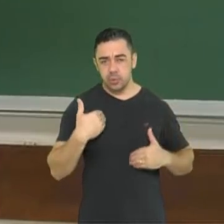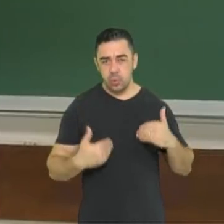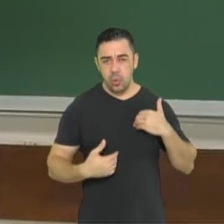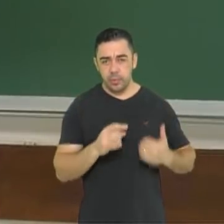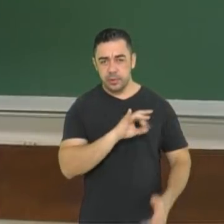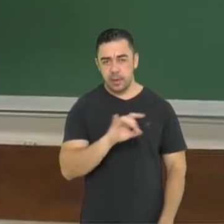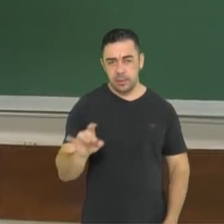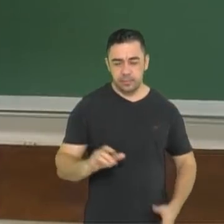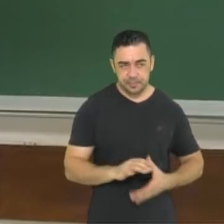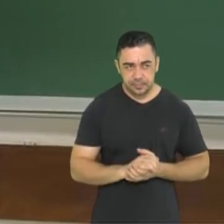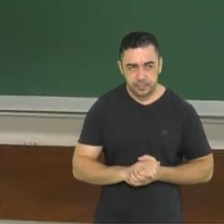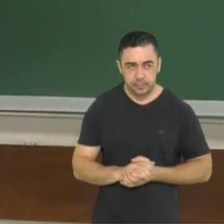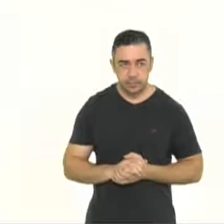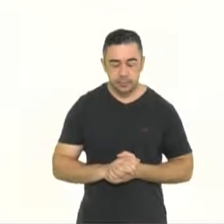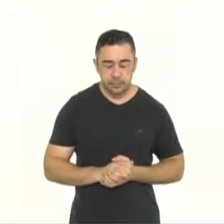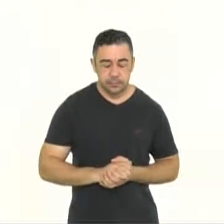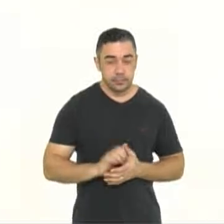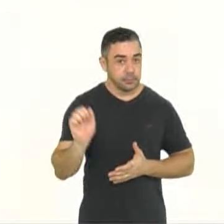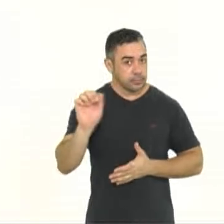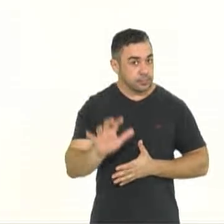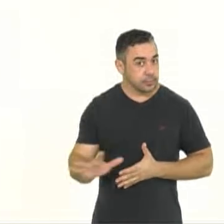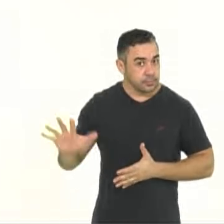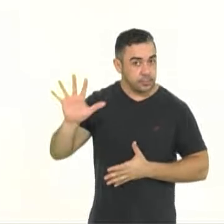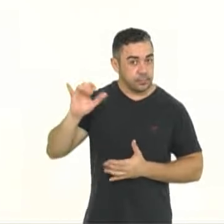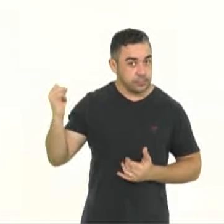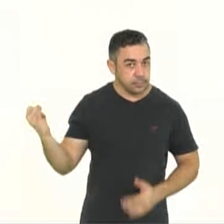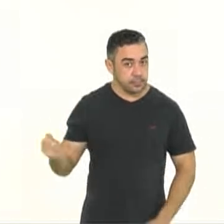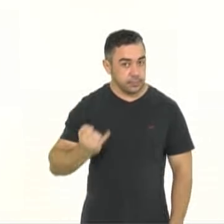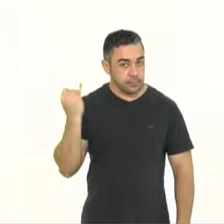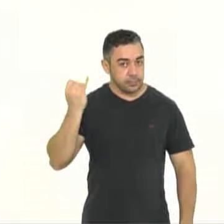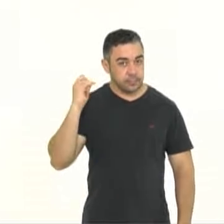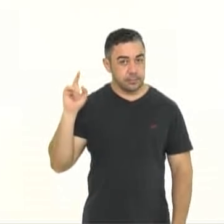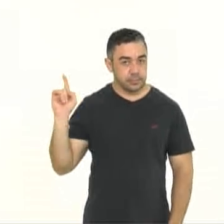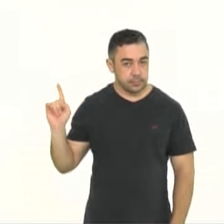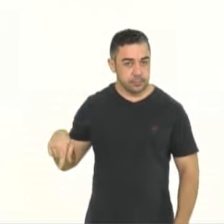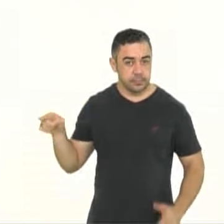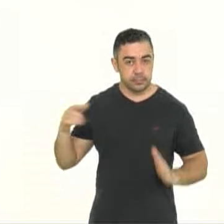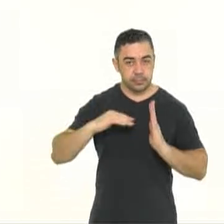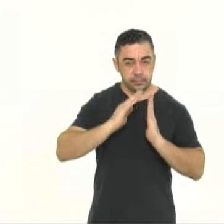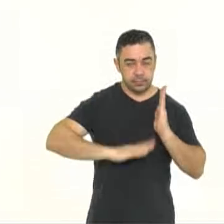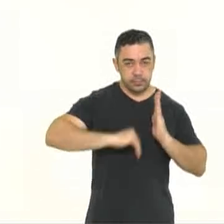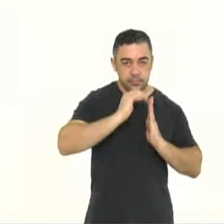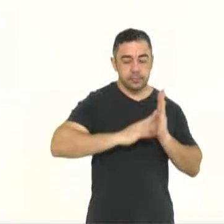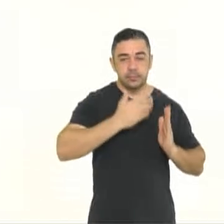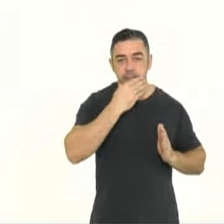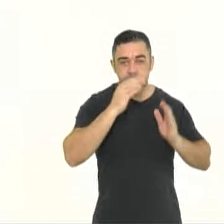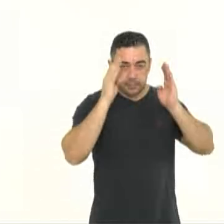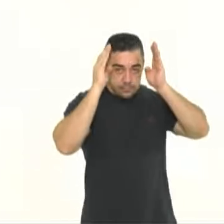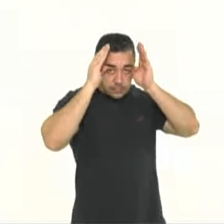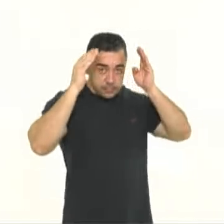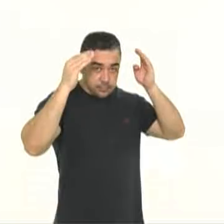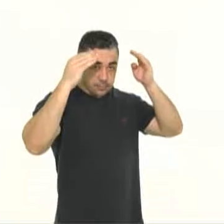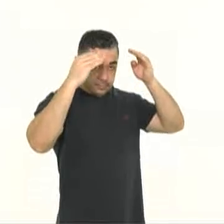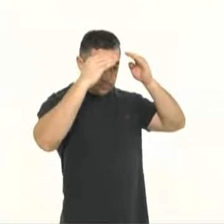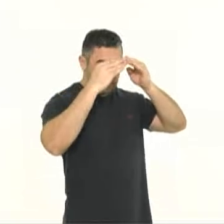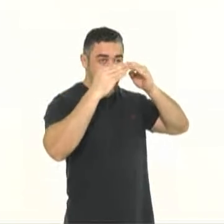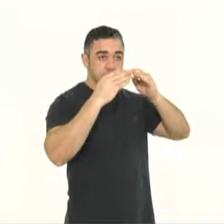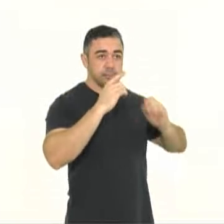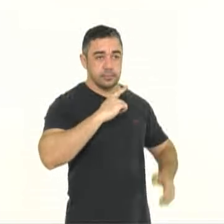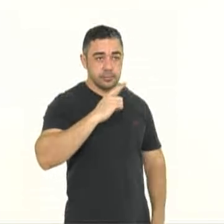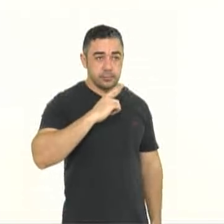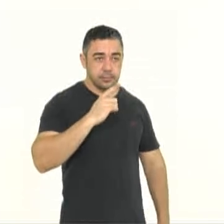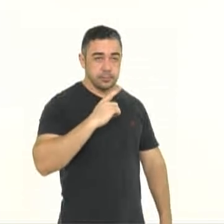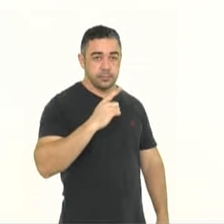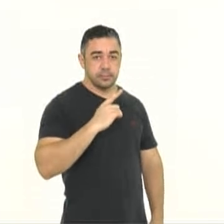um deles. Aqui é uma imagem muito importante. É uma pintura representando quando o Papa Adriano estava sendo ameaçado por invasores